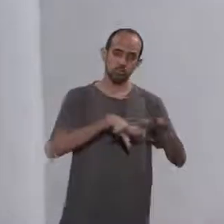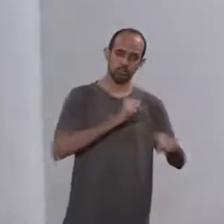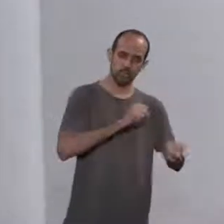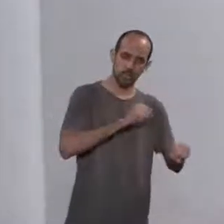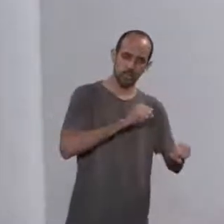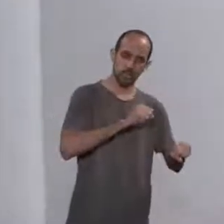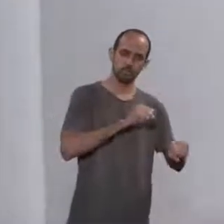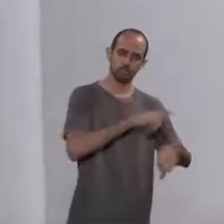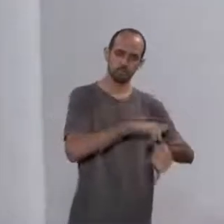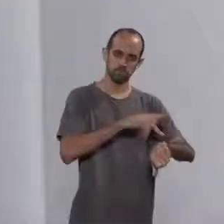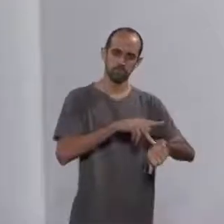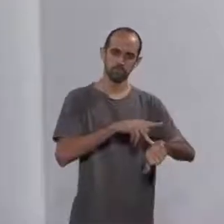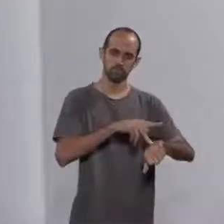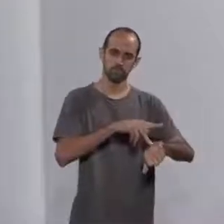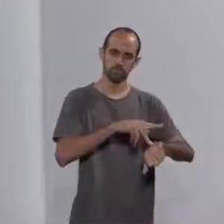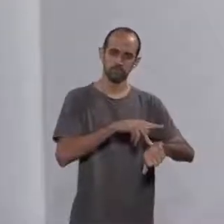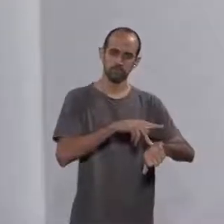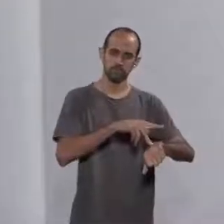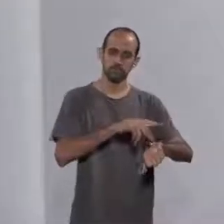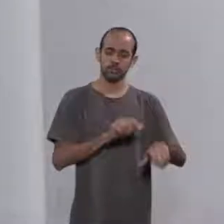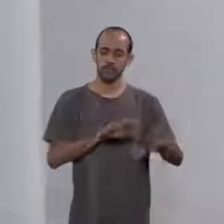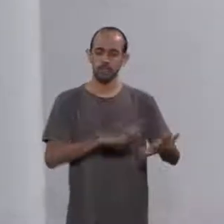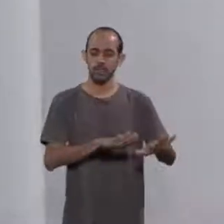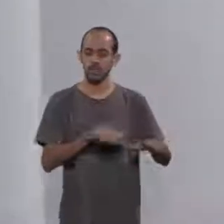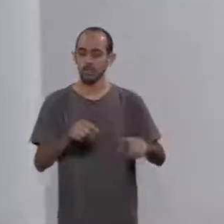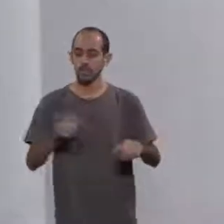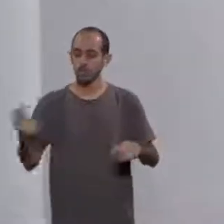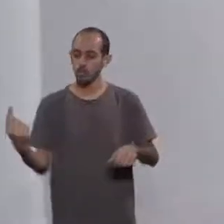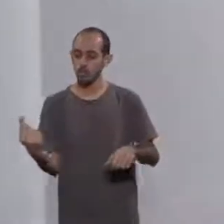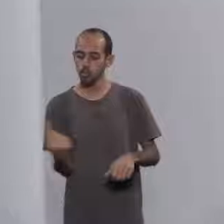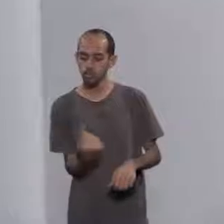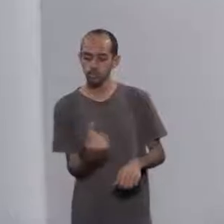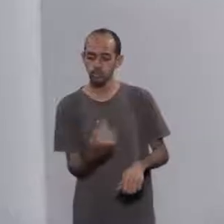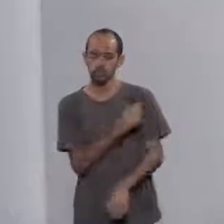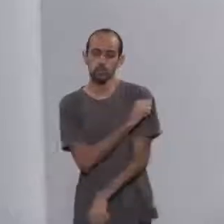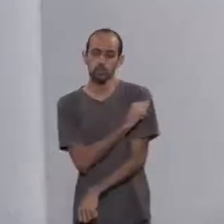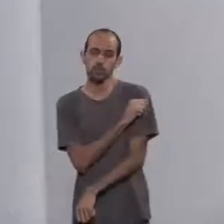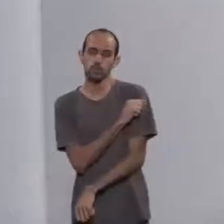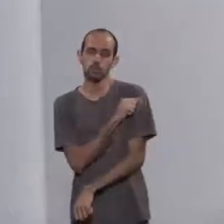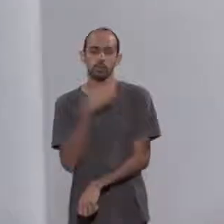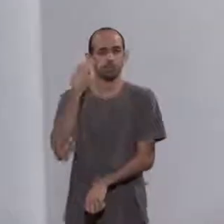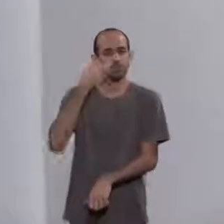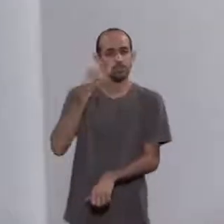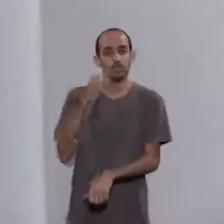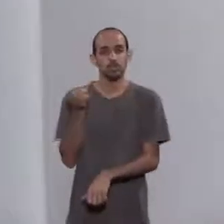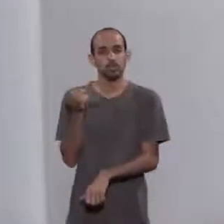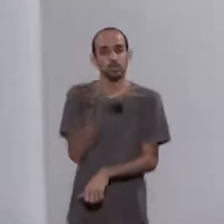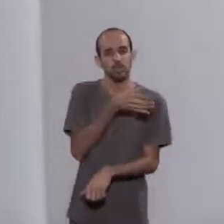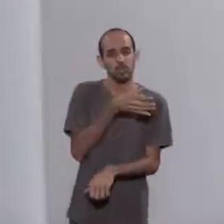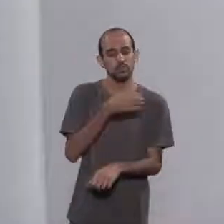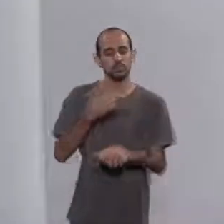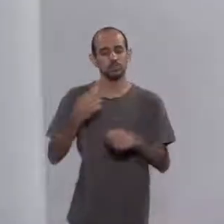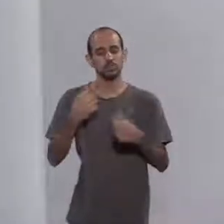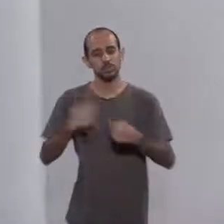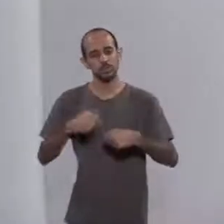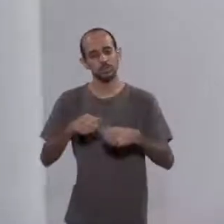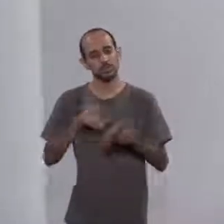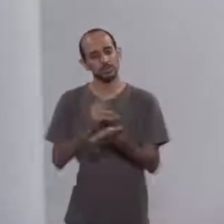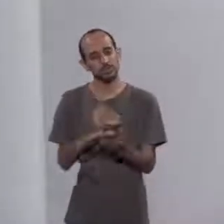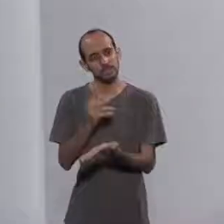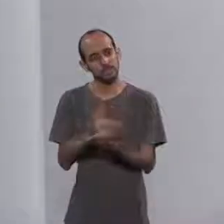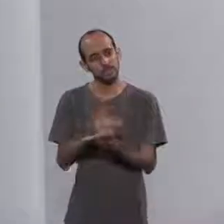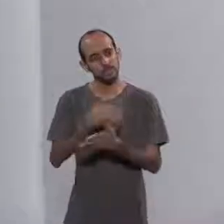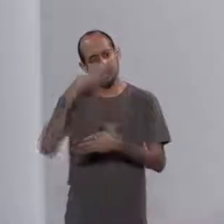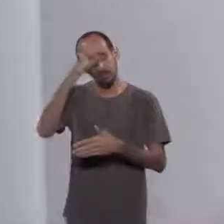se preparando. Porque quando a gente recebe um aluno novo, são novas experiências que aquele aluno nos traz. Então, assim, a gente está sempre em constante